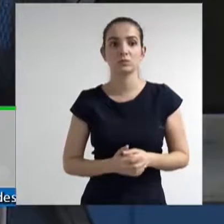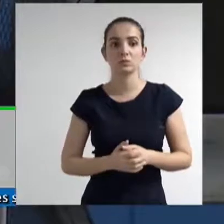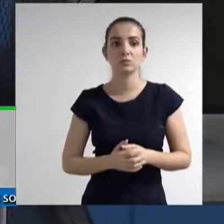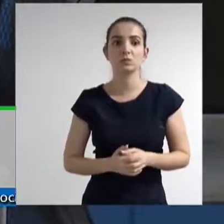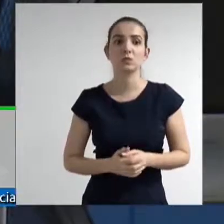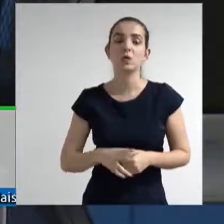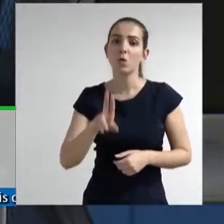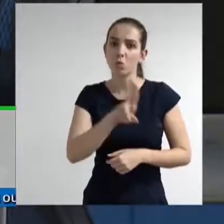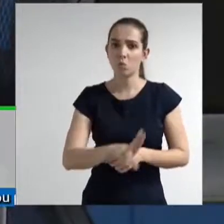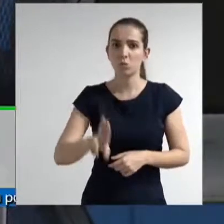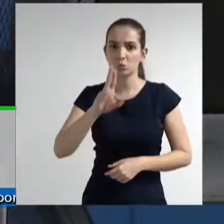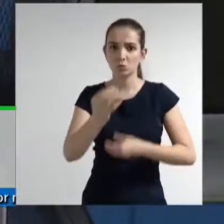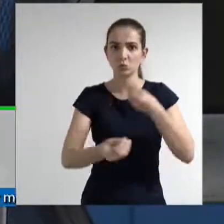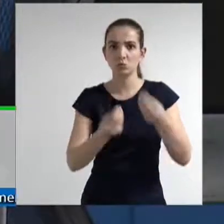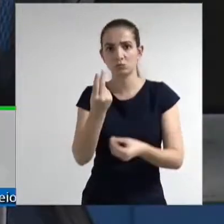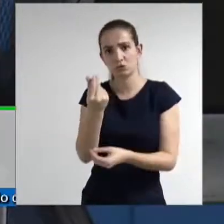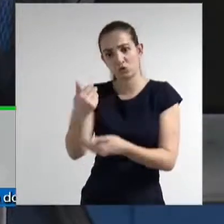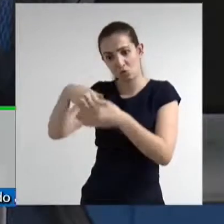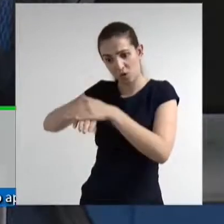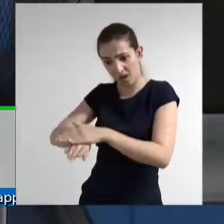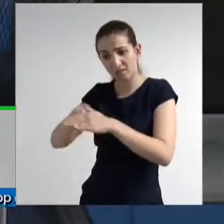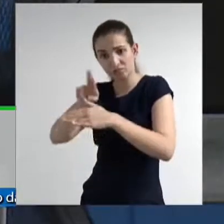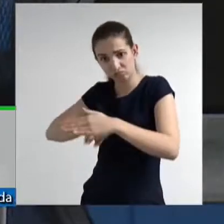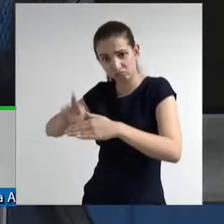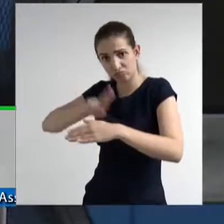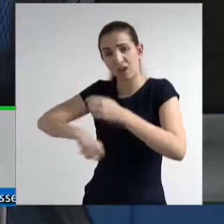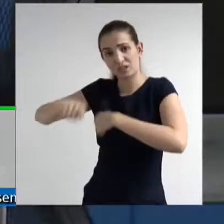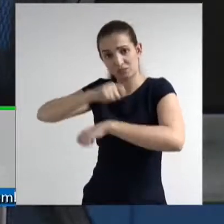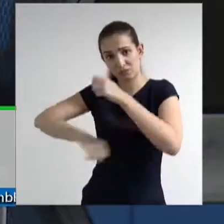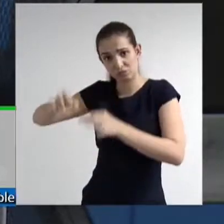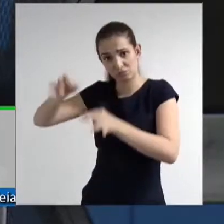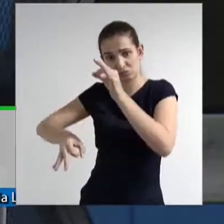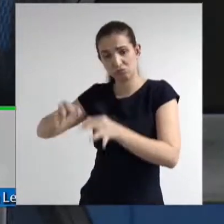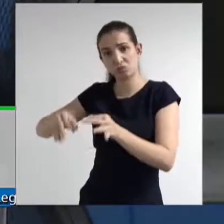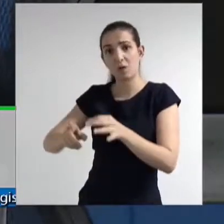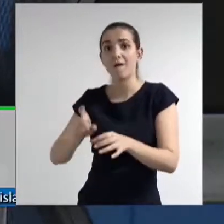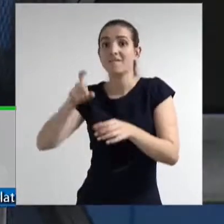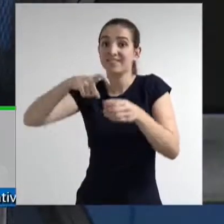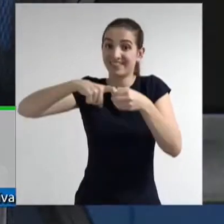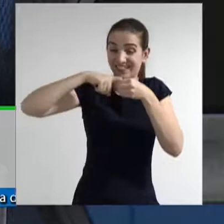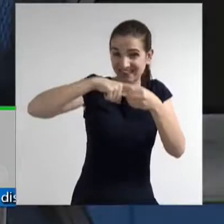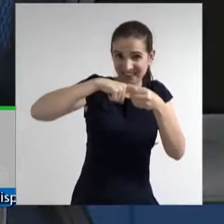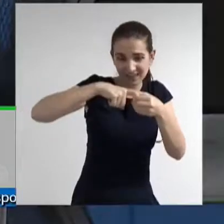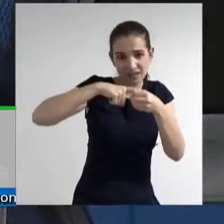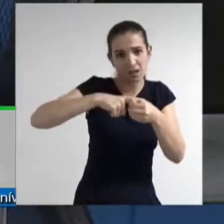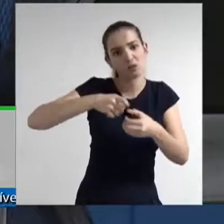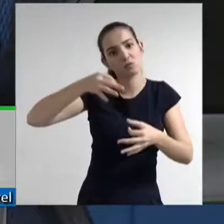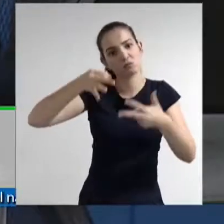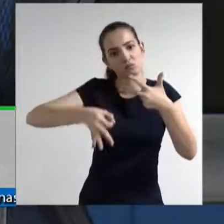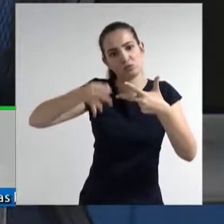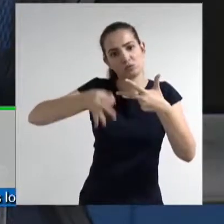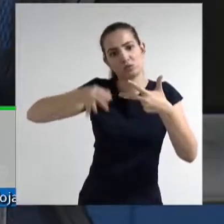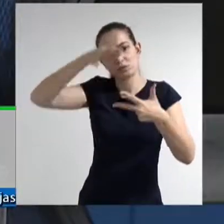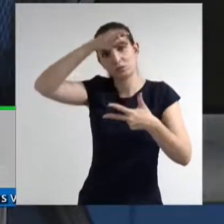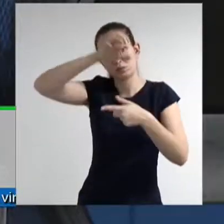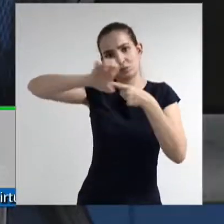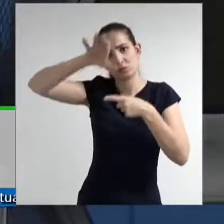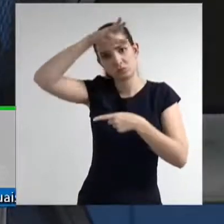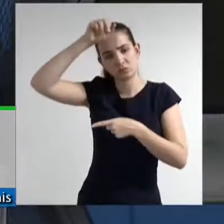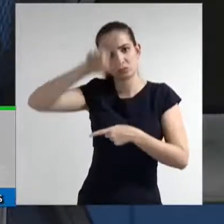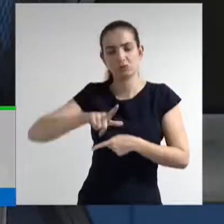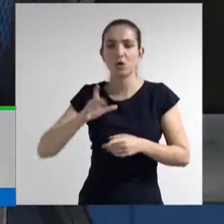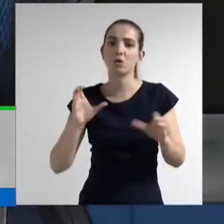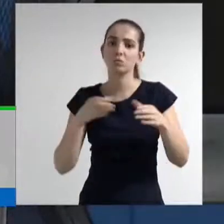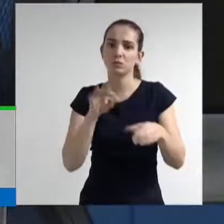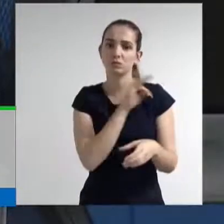trata da utilização dos depósitos judiciais e administrativos vinculados ao Poder Judiciário do Estado de Mato Grosso do Sul. A Comissão de Serviço